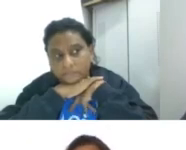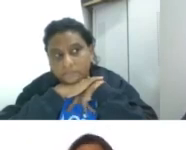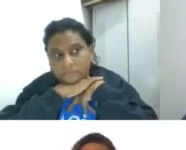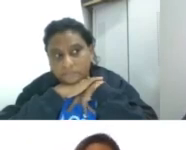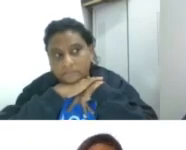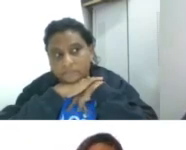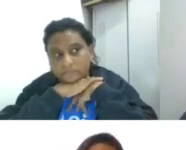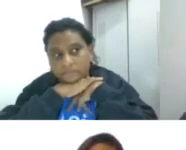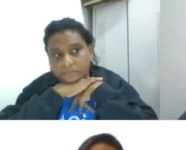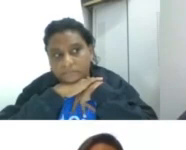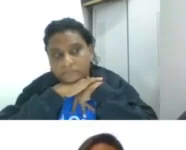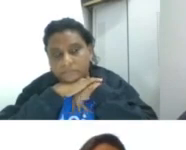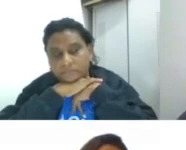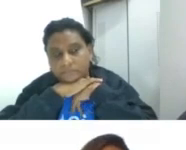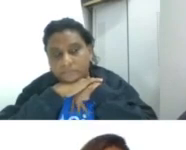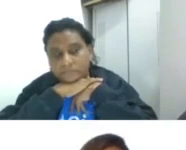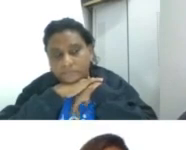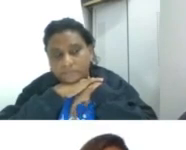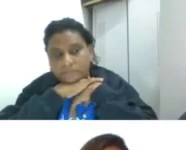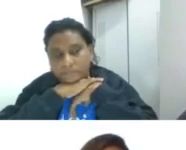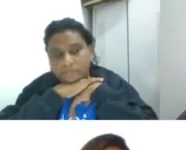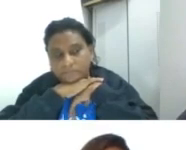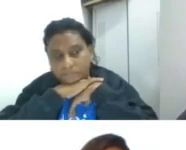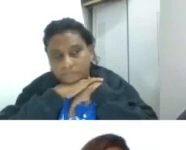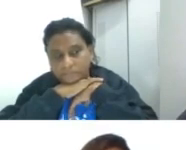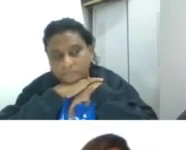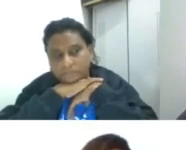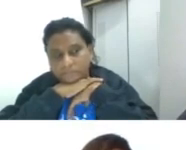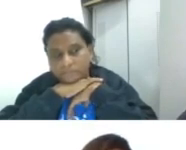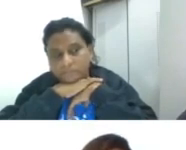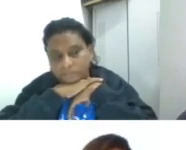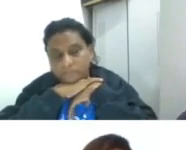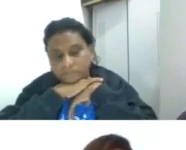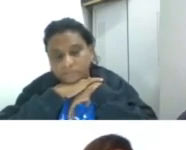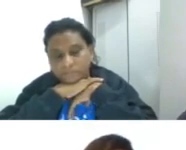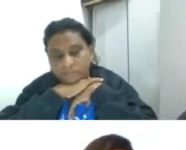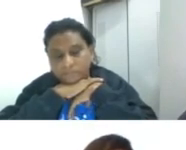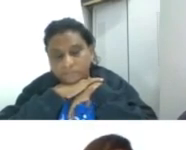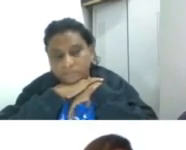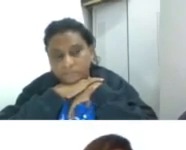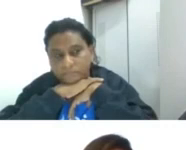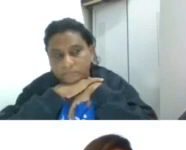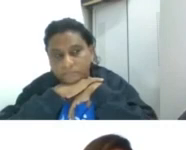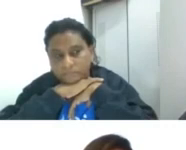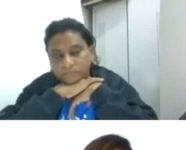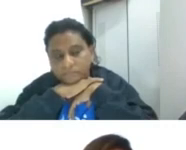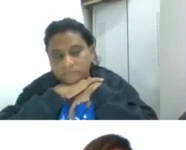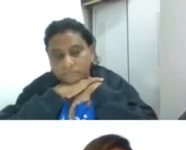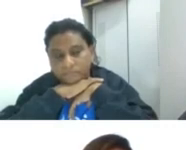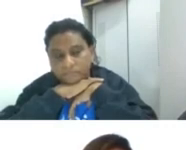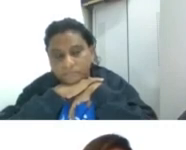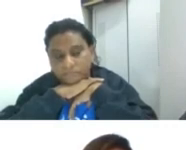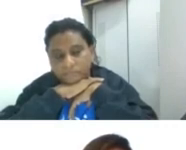profissionais nesse diagnóstico que é um diagnóstico por escore então dependendo da situação clínica dessa criança a cada apresentação